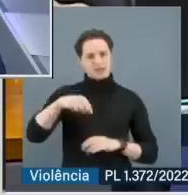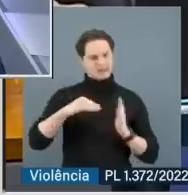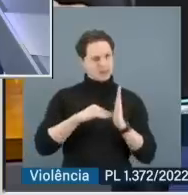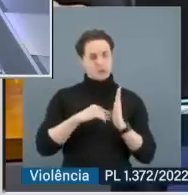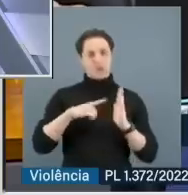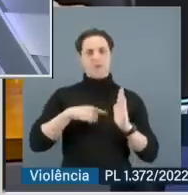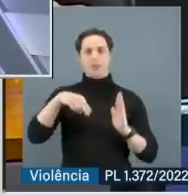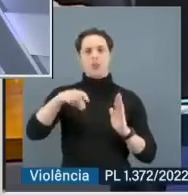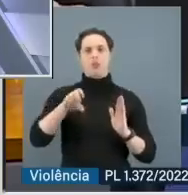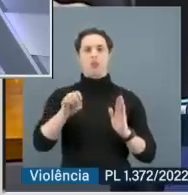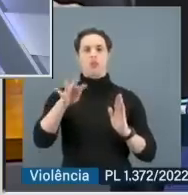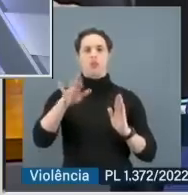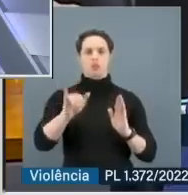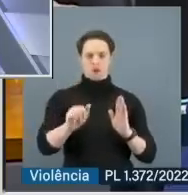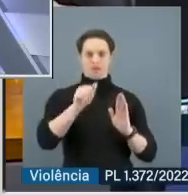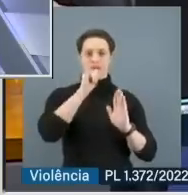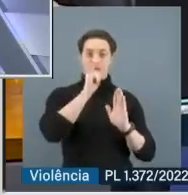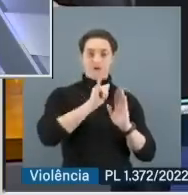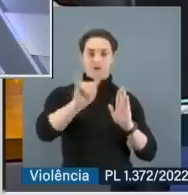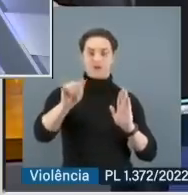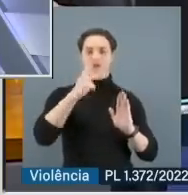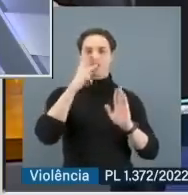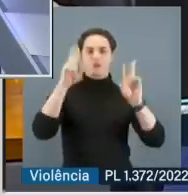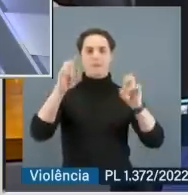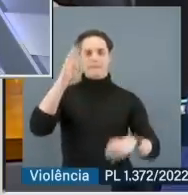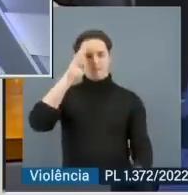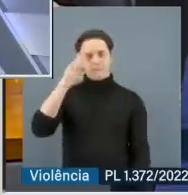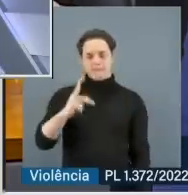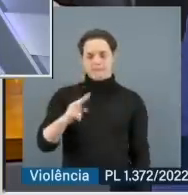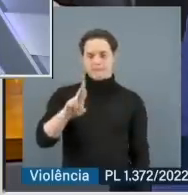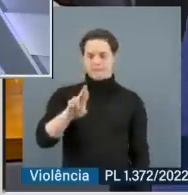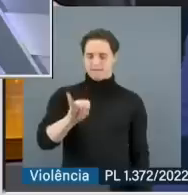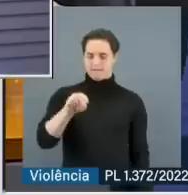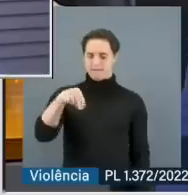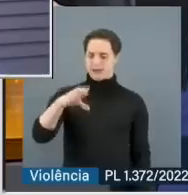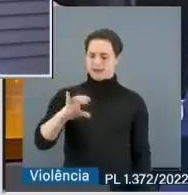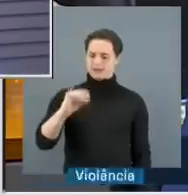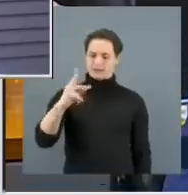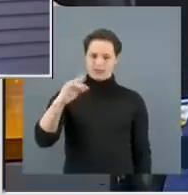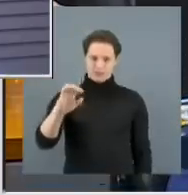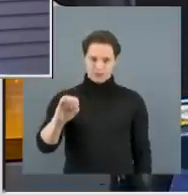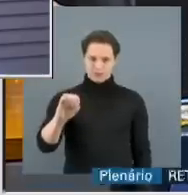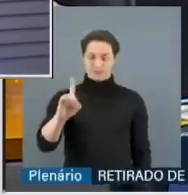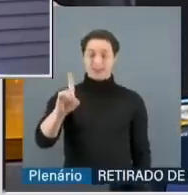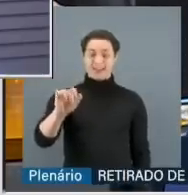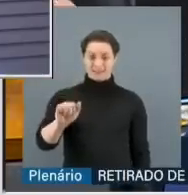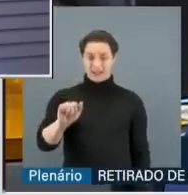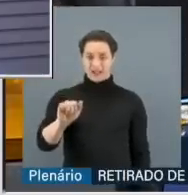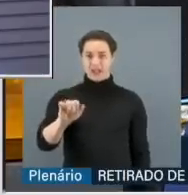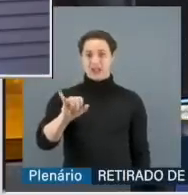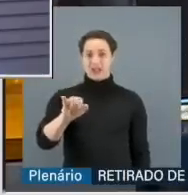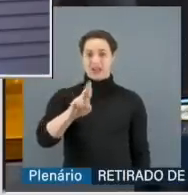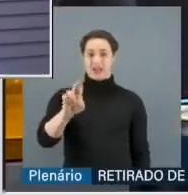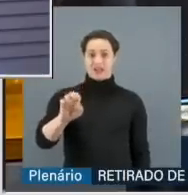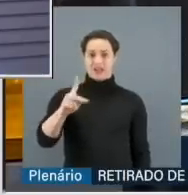de não dizer que a lei estava sendo descumprida, usou seu tempo para se defender. CPMI dos atos do dia 8 de